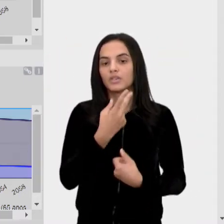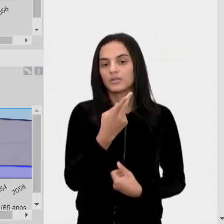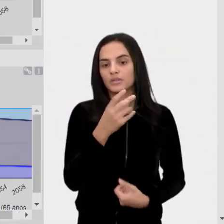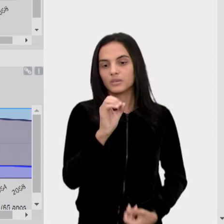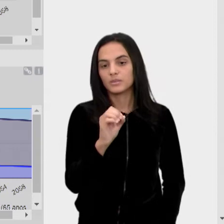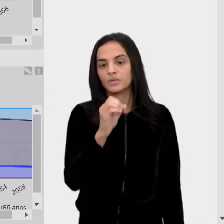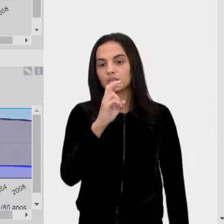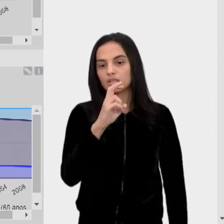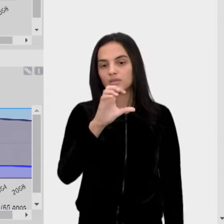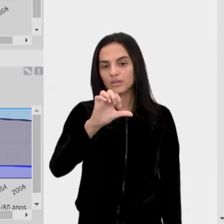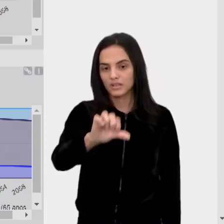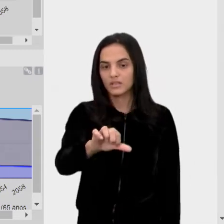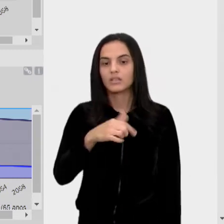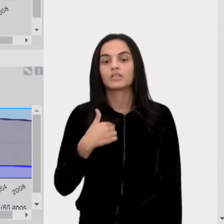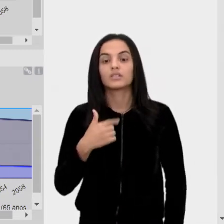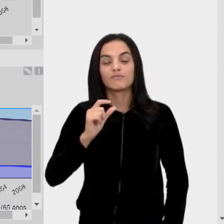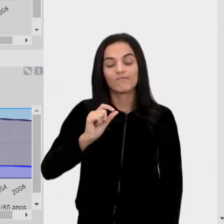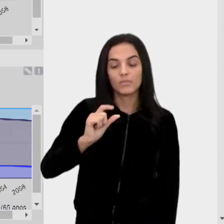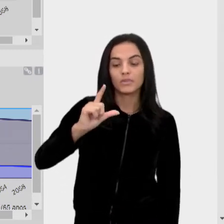2059 de aumentar